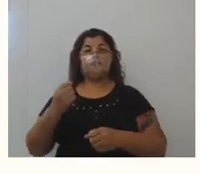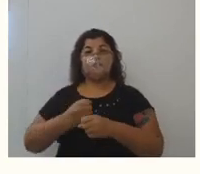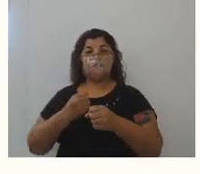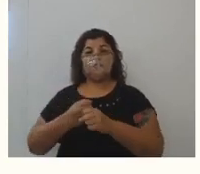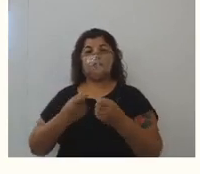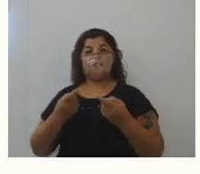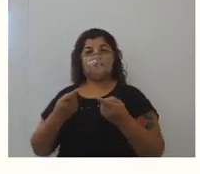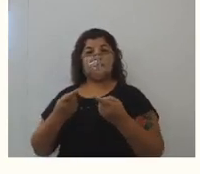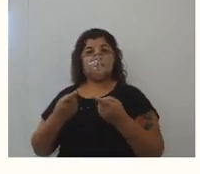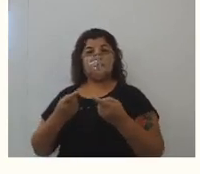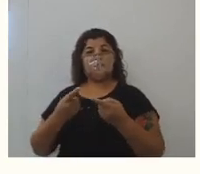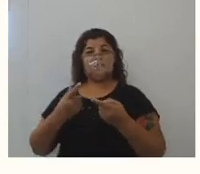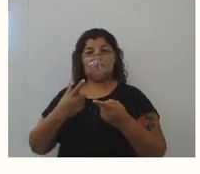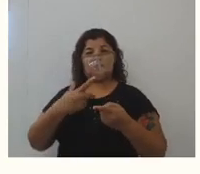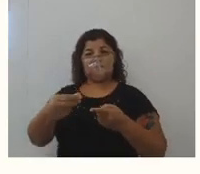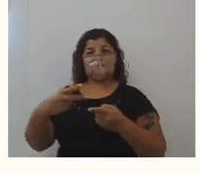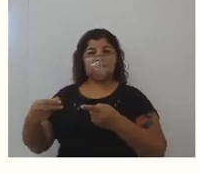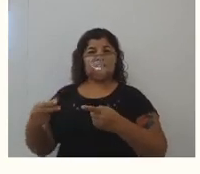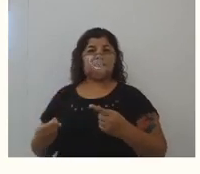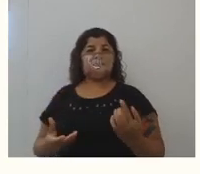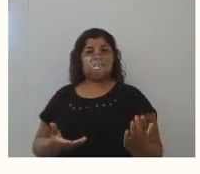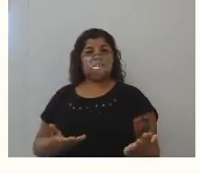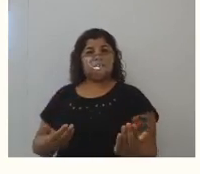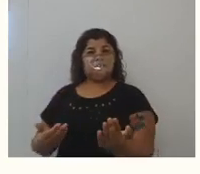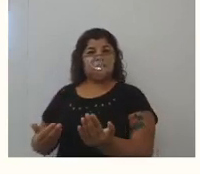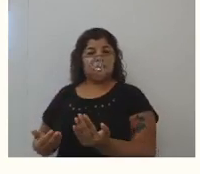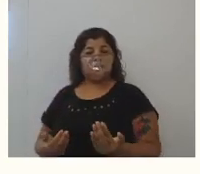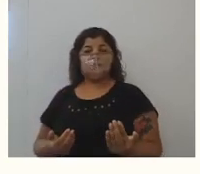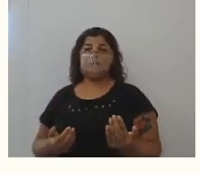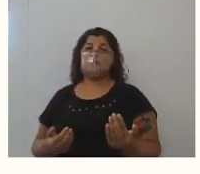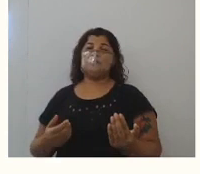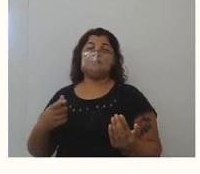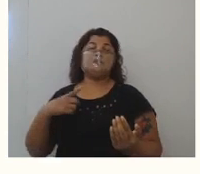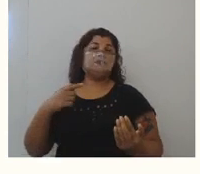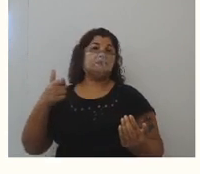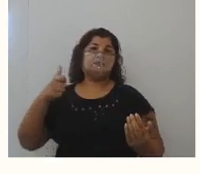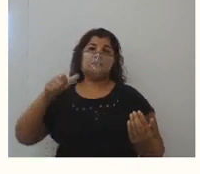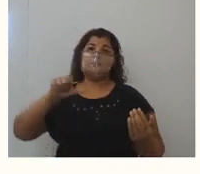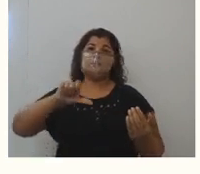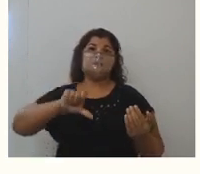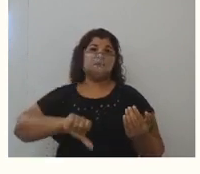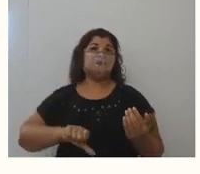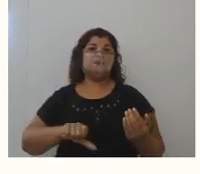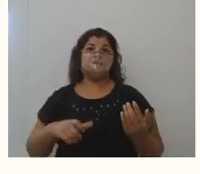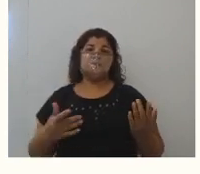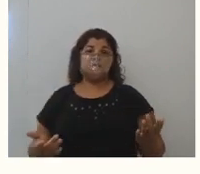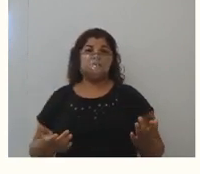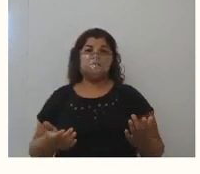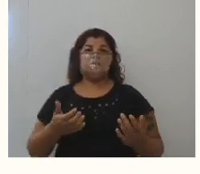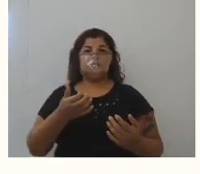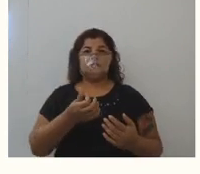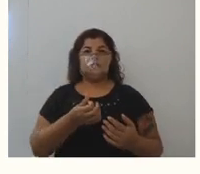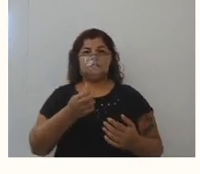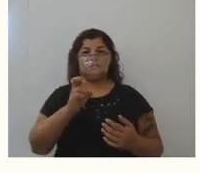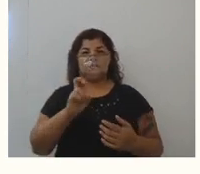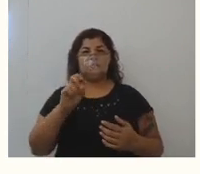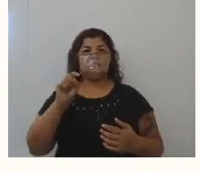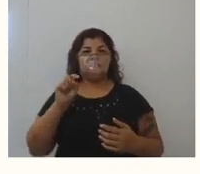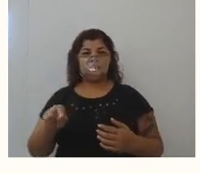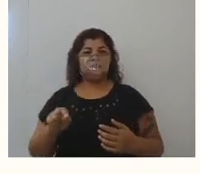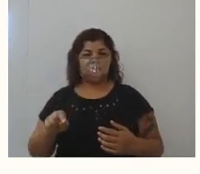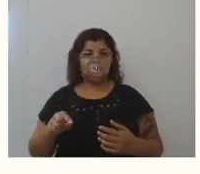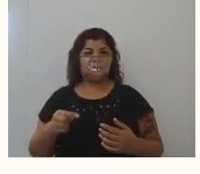prestar atenção nisso aqui. O cenário é ainda mais desolador. Entre os 65